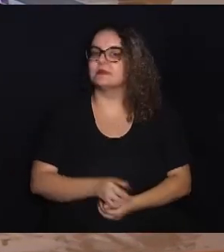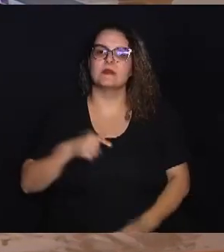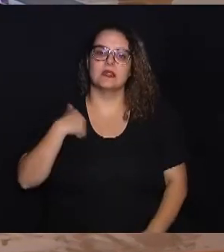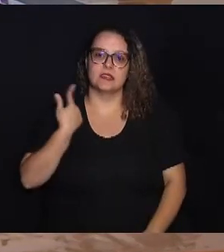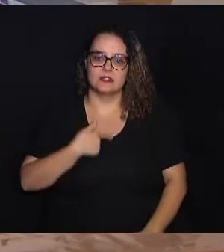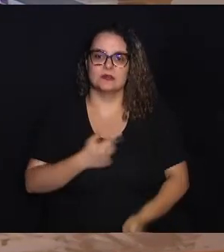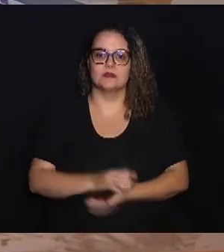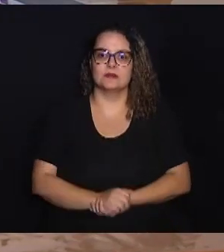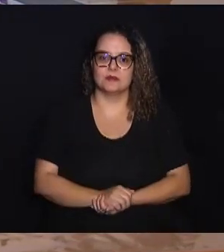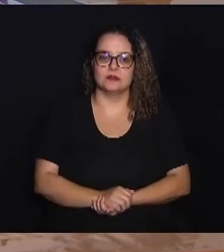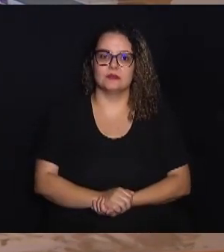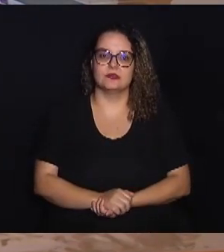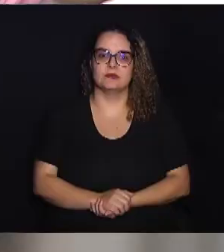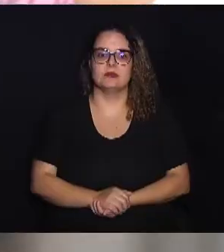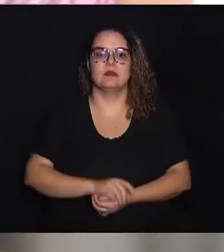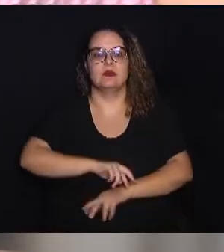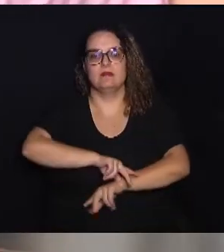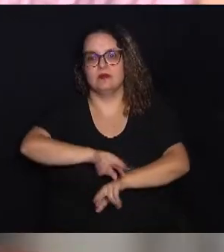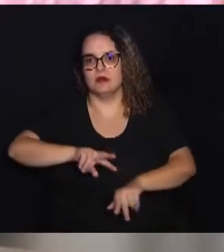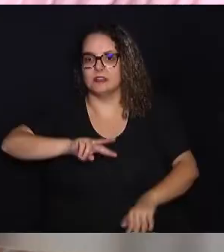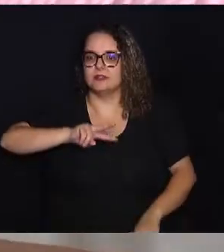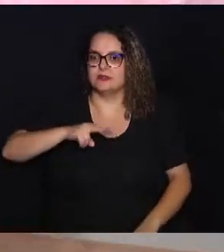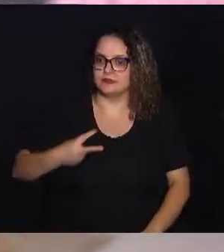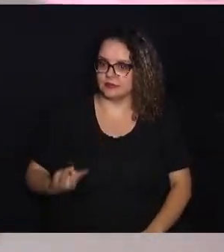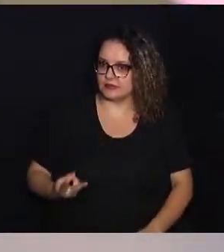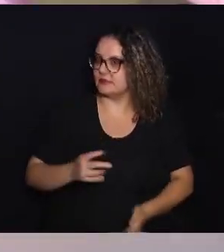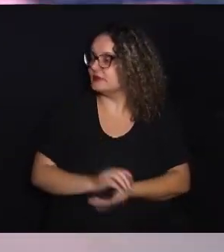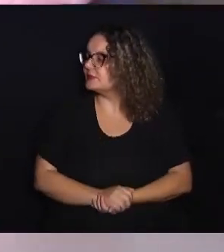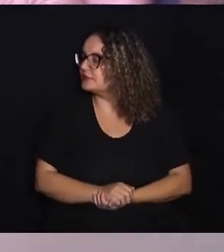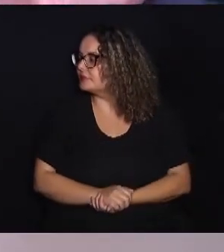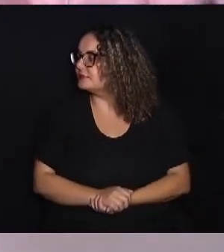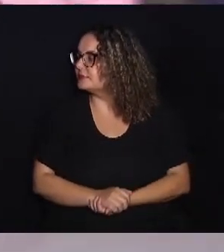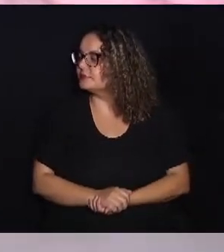Dá? Que dá. Dá pra pegar? Então, acho que fica melhor.